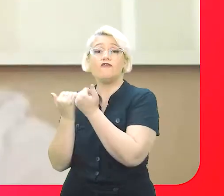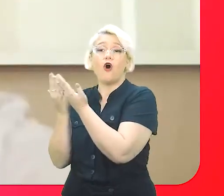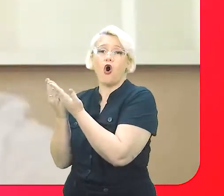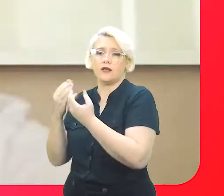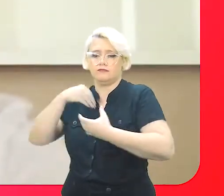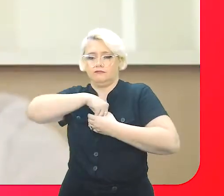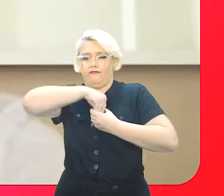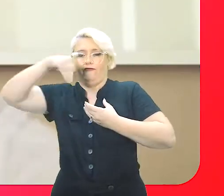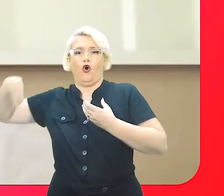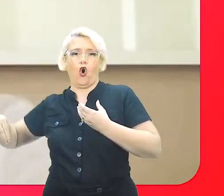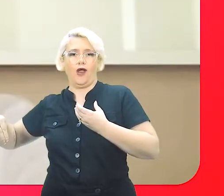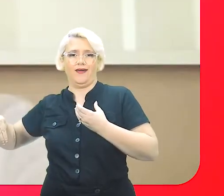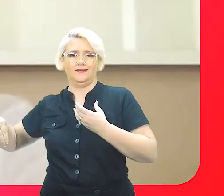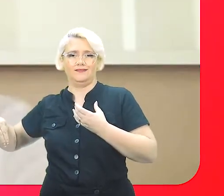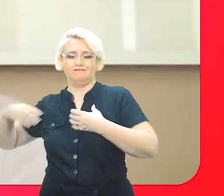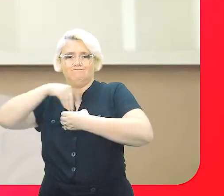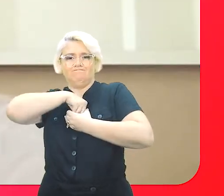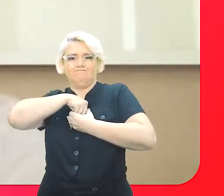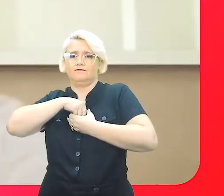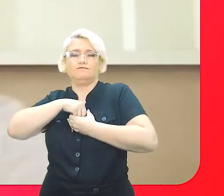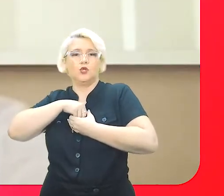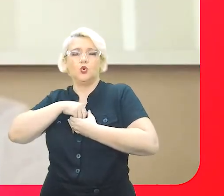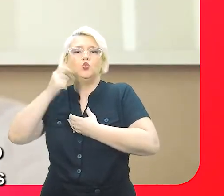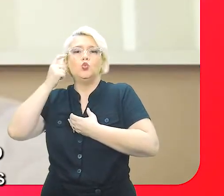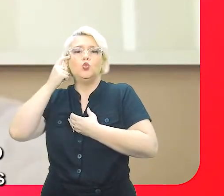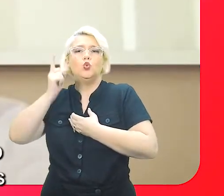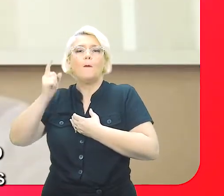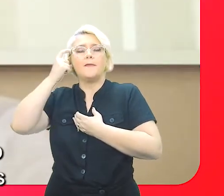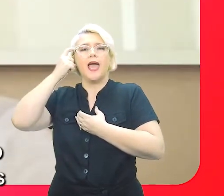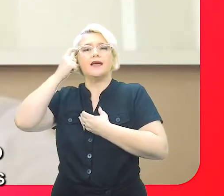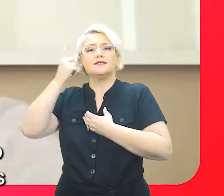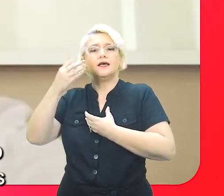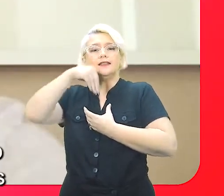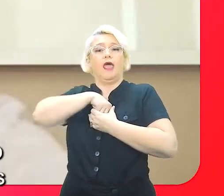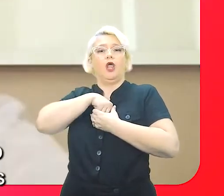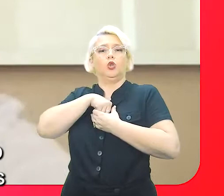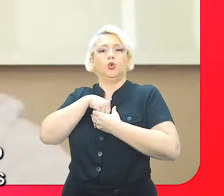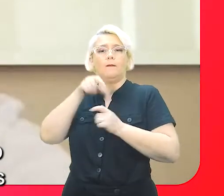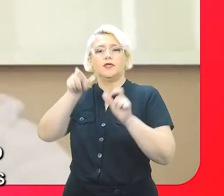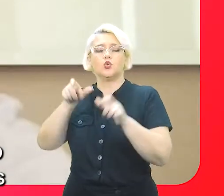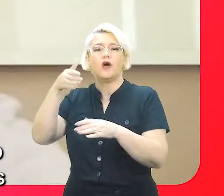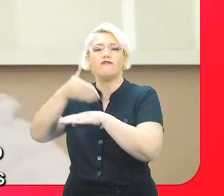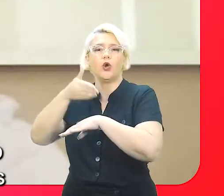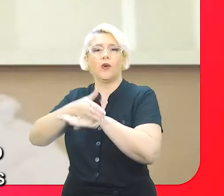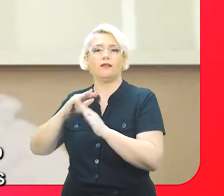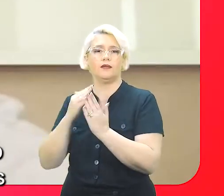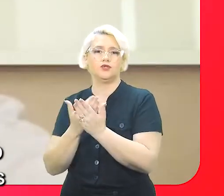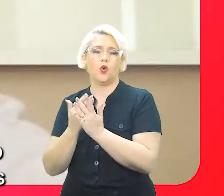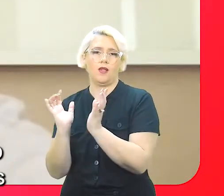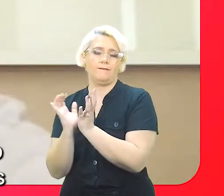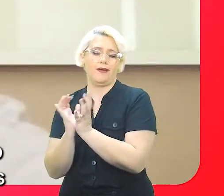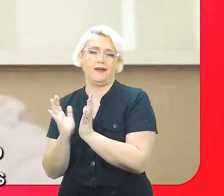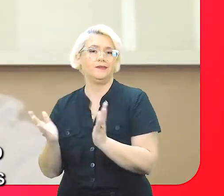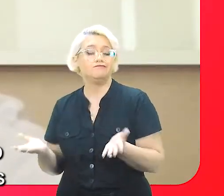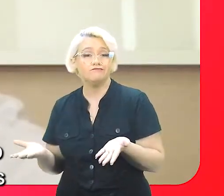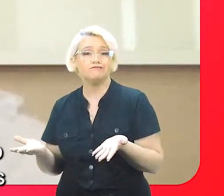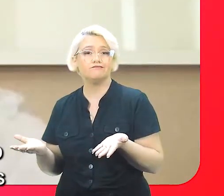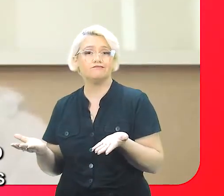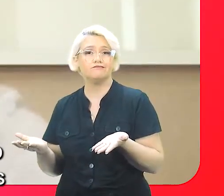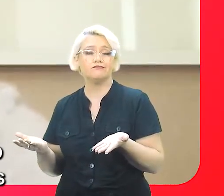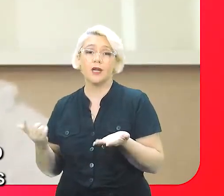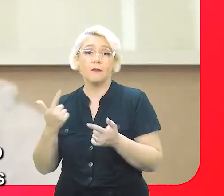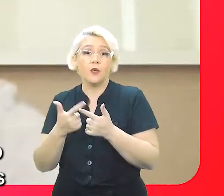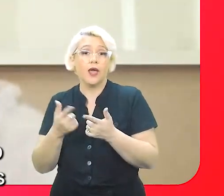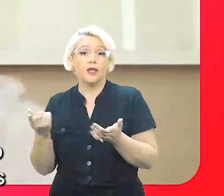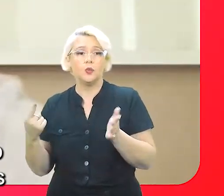atendia necessariamente às pessoas que frequentavam a instituição, mesmo